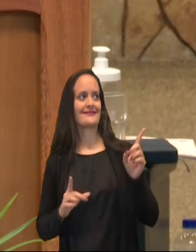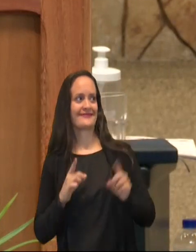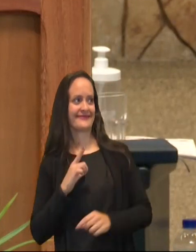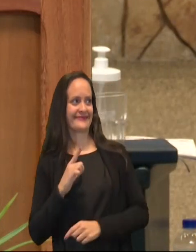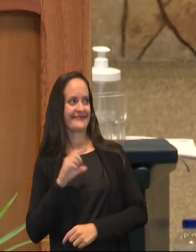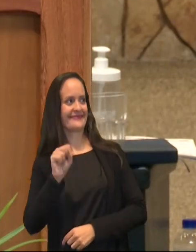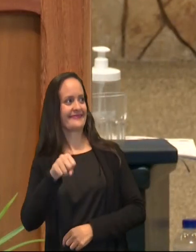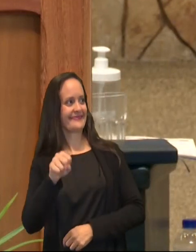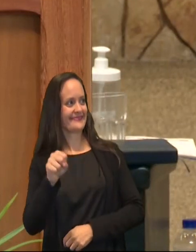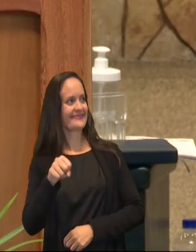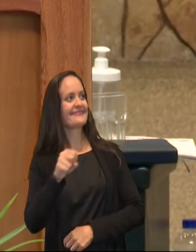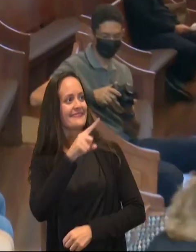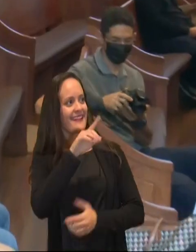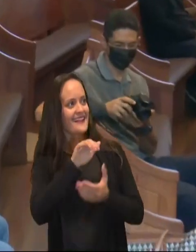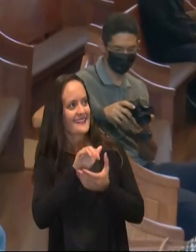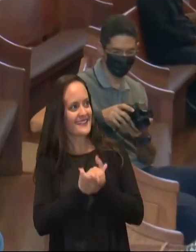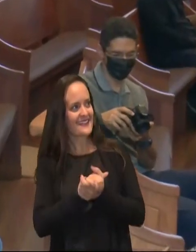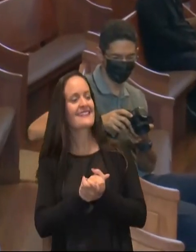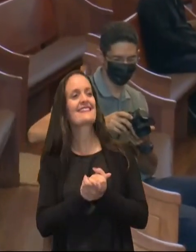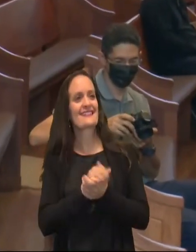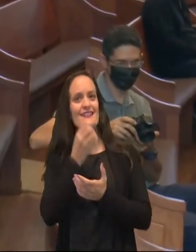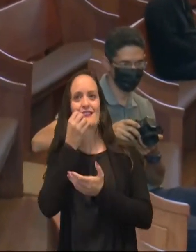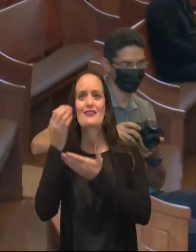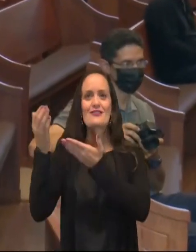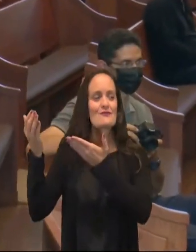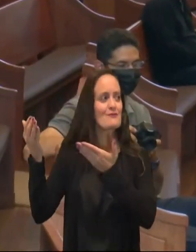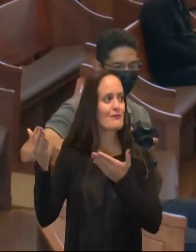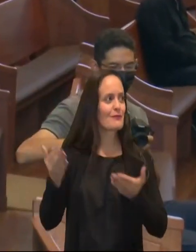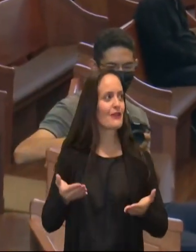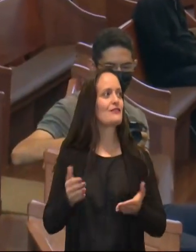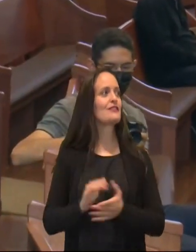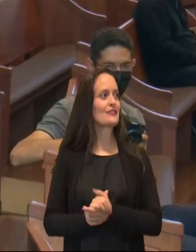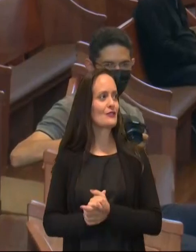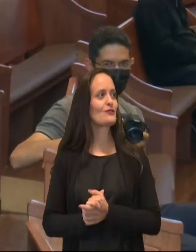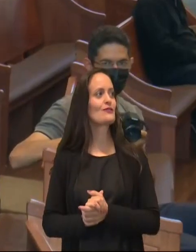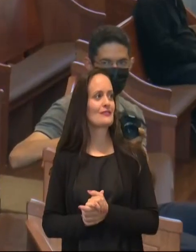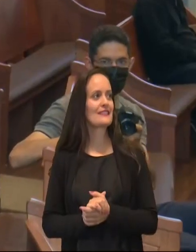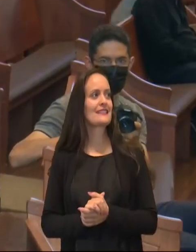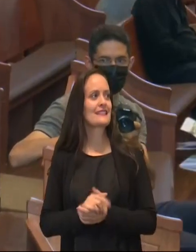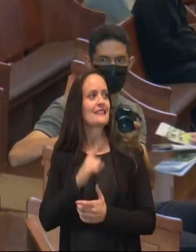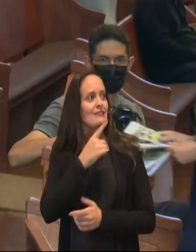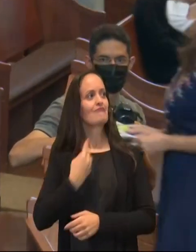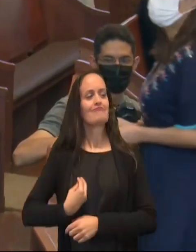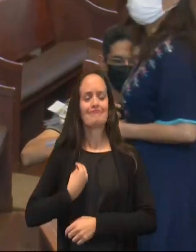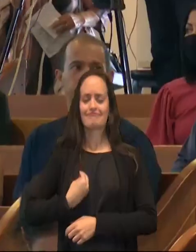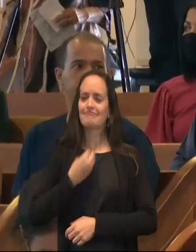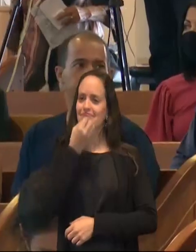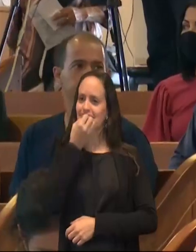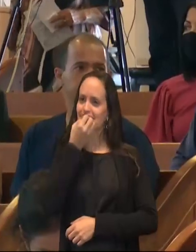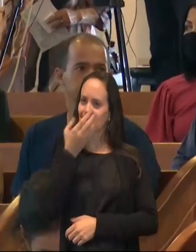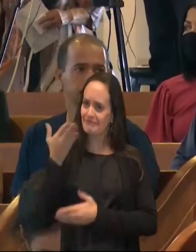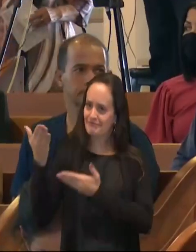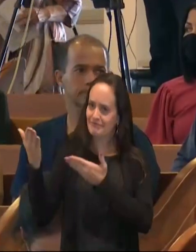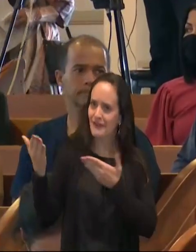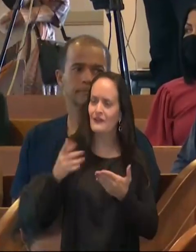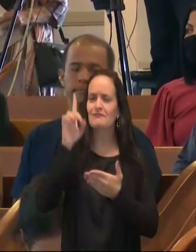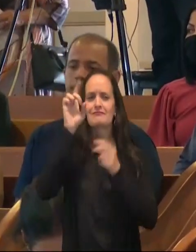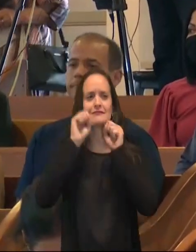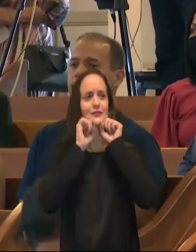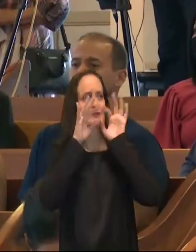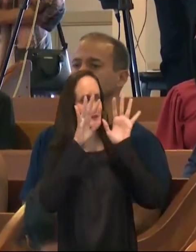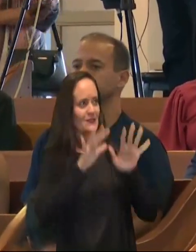Sim, temos. Sejam muito bem-vindos, em nome dos nossos pastores, em nome do Ministério de Comunicação. A sua presença muito nos alegra. Que Deus os